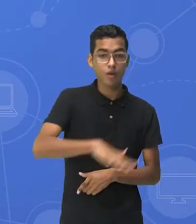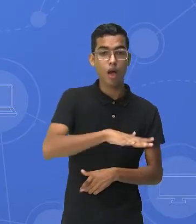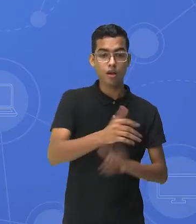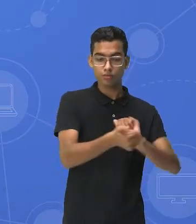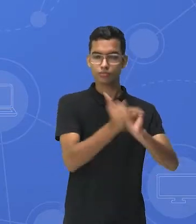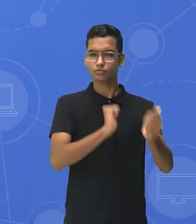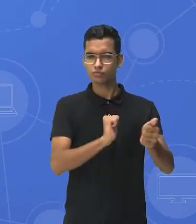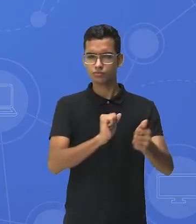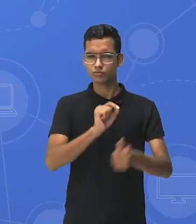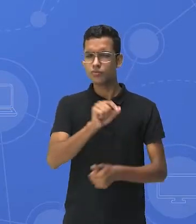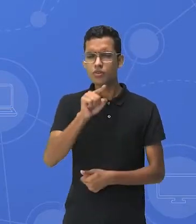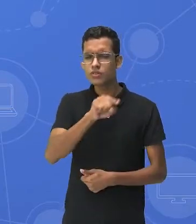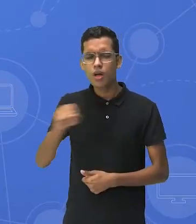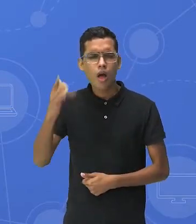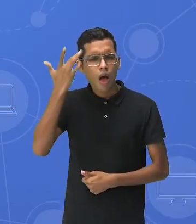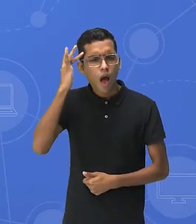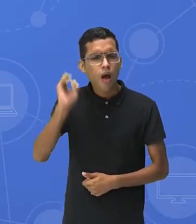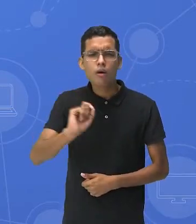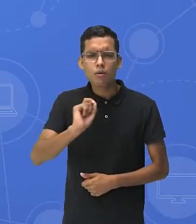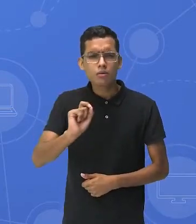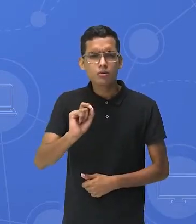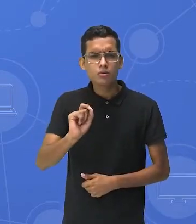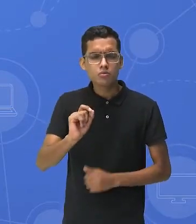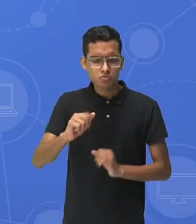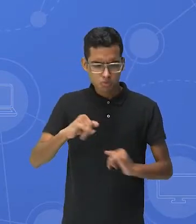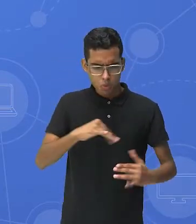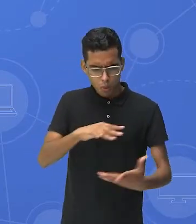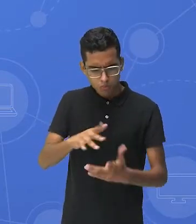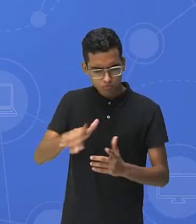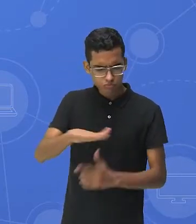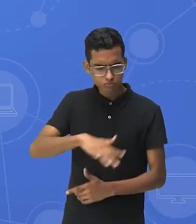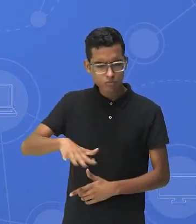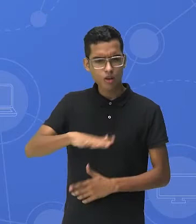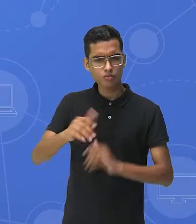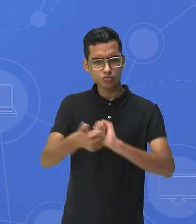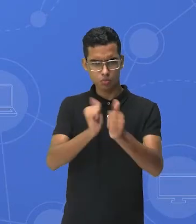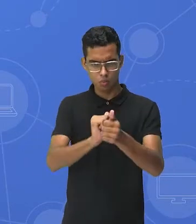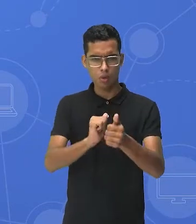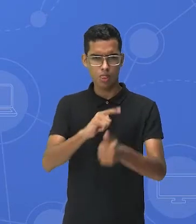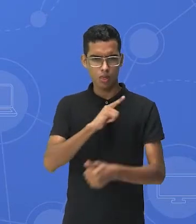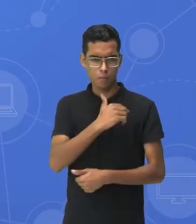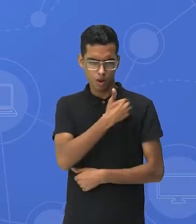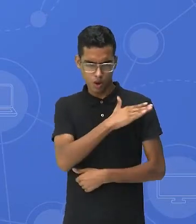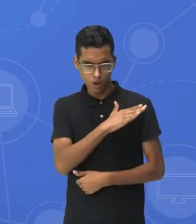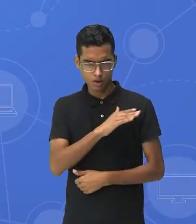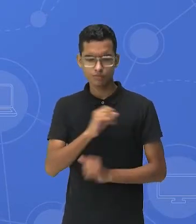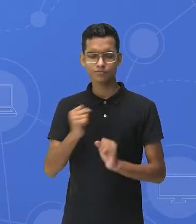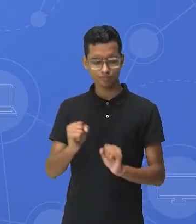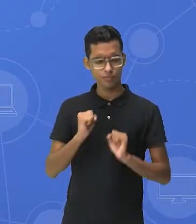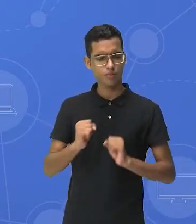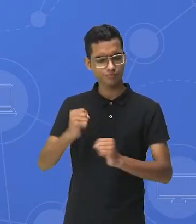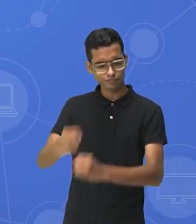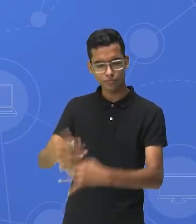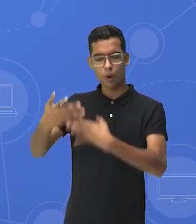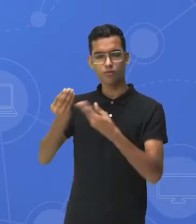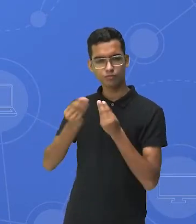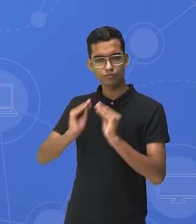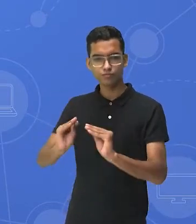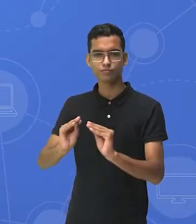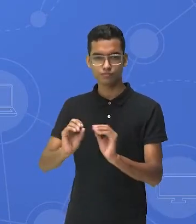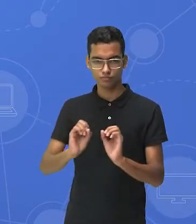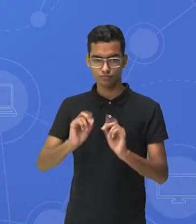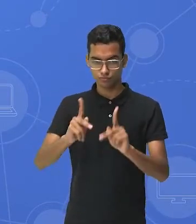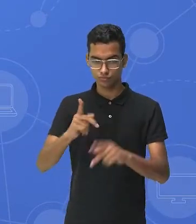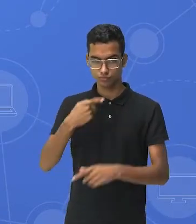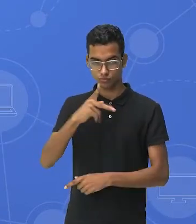vocês acham? Será que há preconceito no mundo esportivo? Já escreve aí no chat, já vai participando, colocando aí